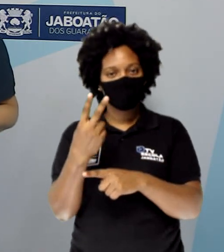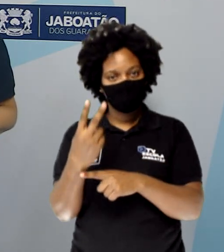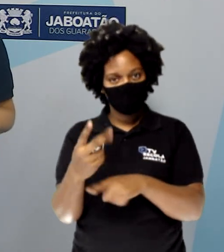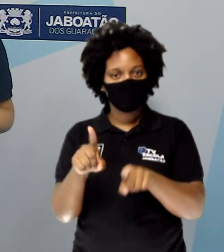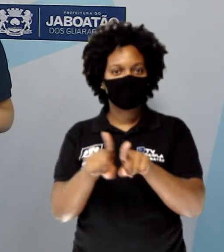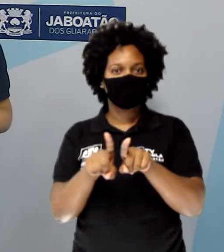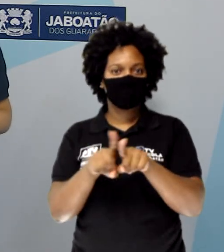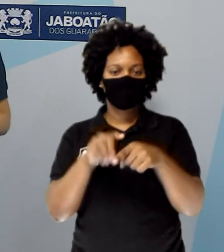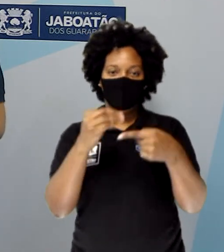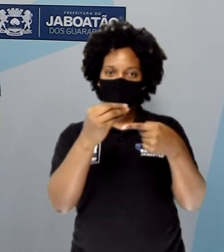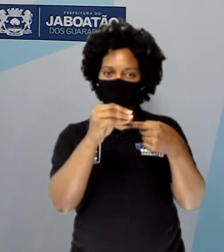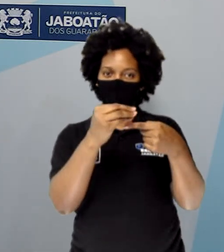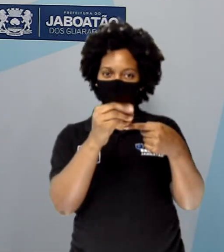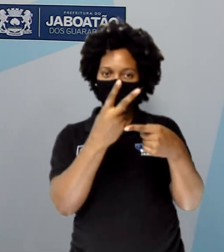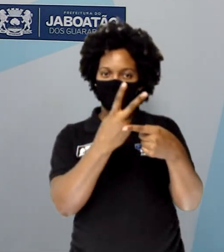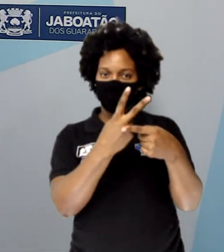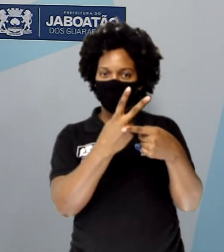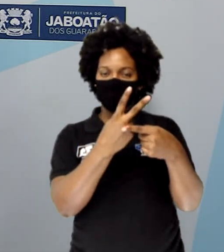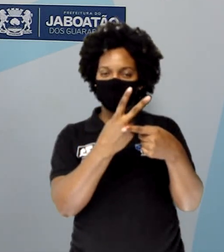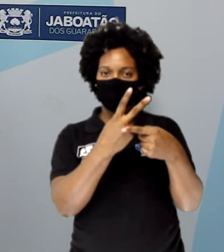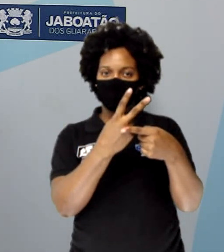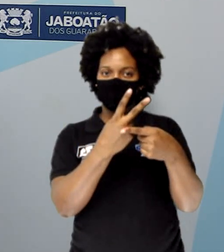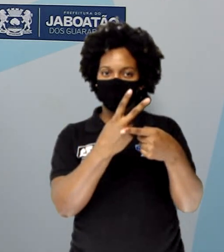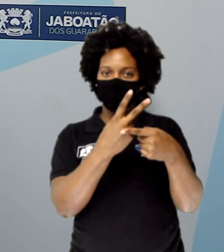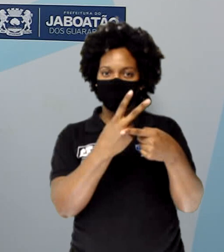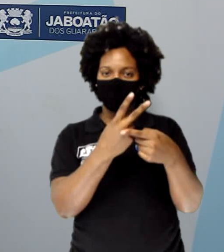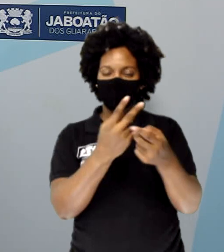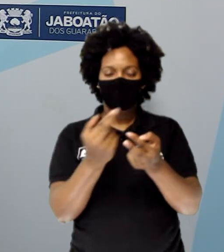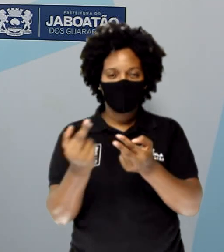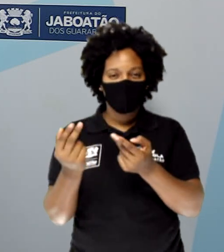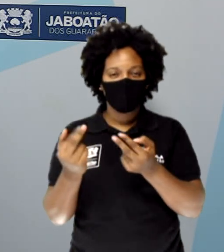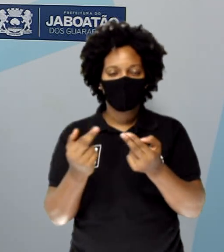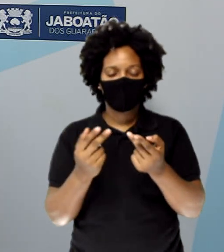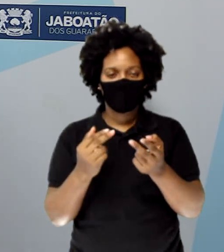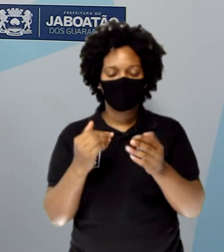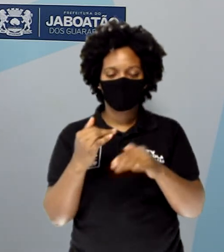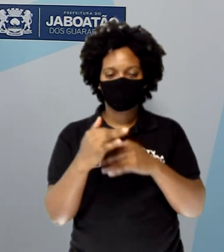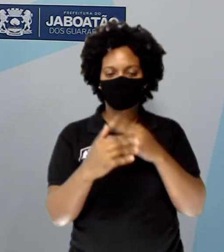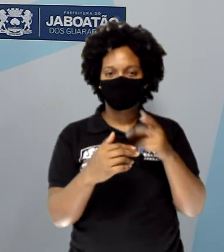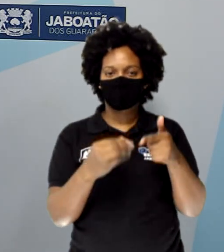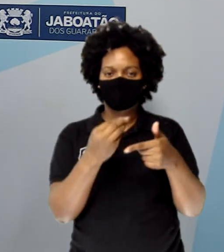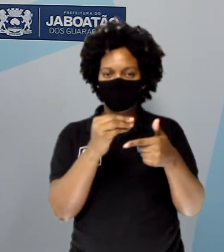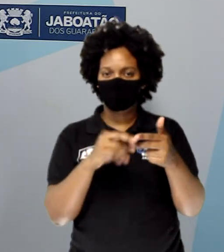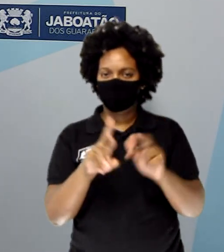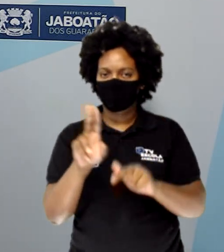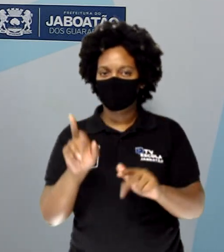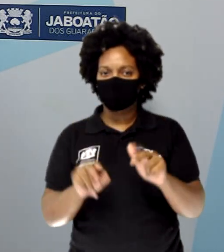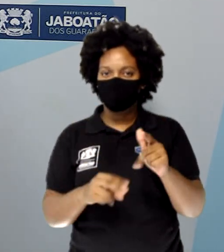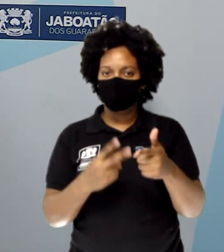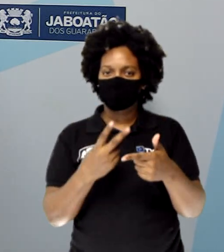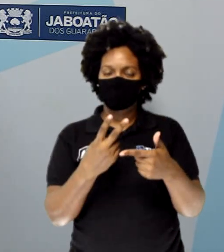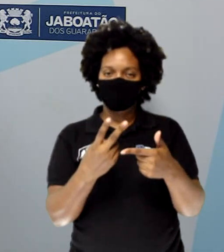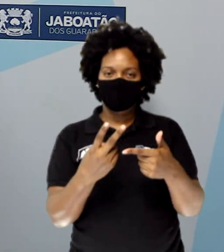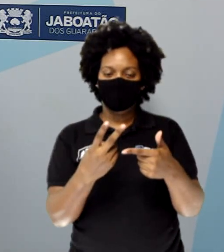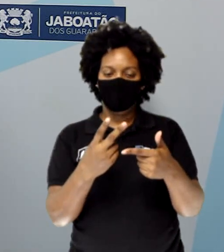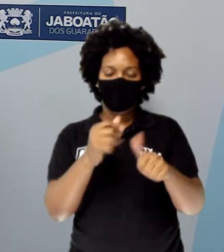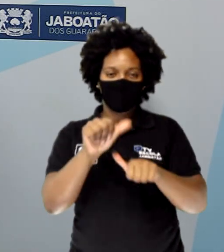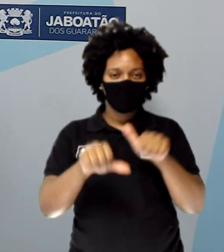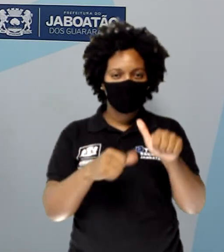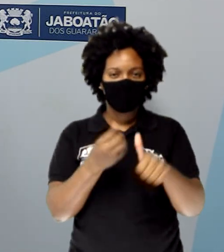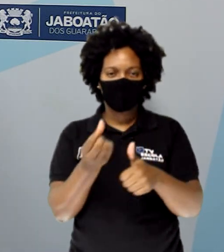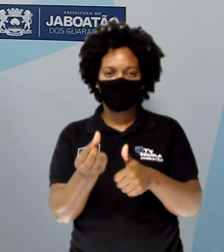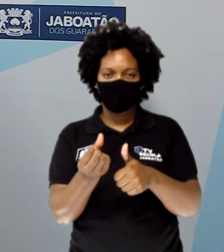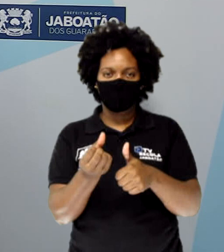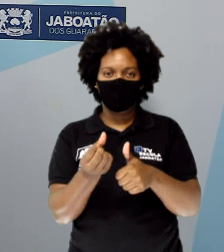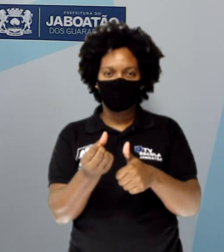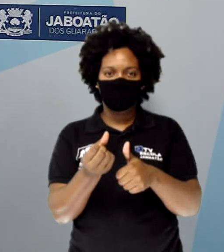nesse numerador, tá? Para a gente fazer o mesmo processo para outra fração, ó, então esse 2 para virar esse 6 foi